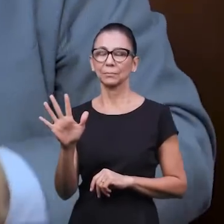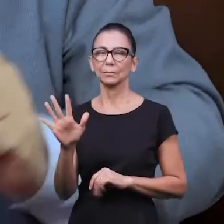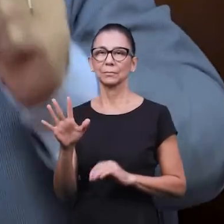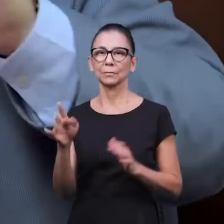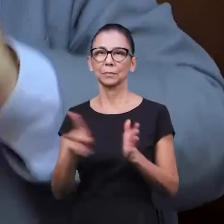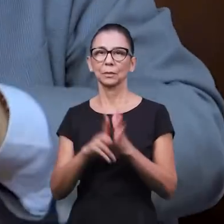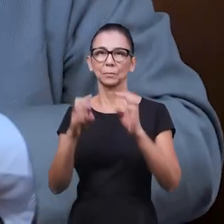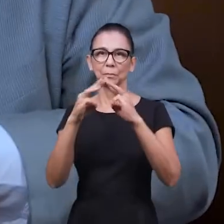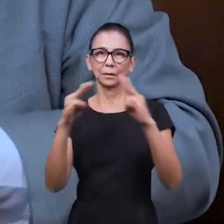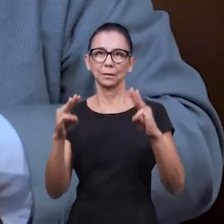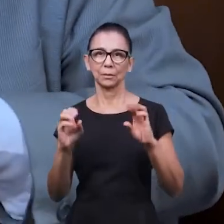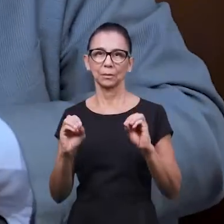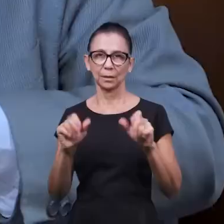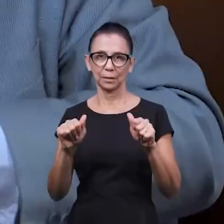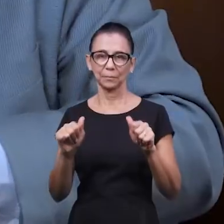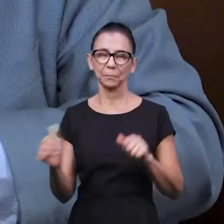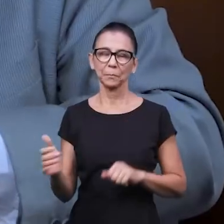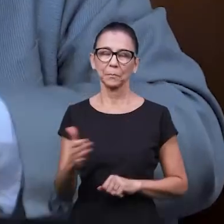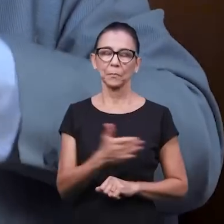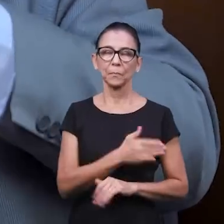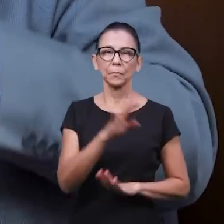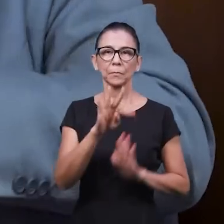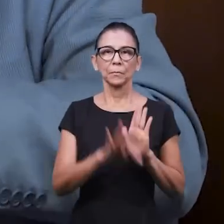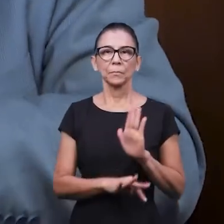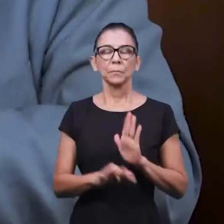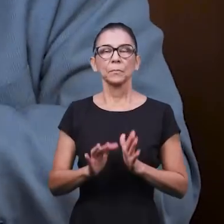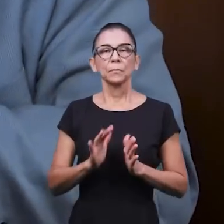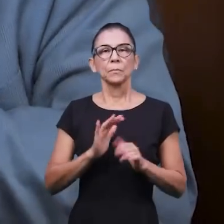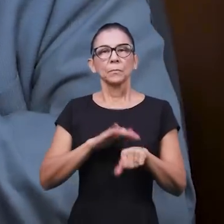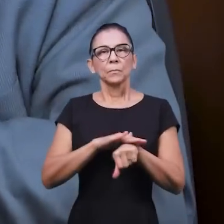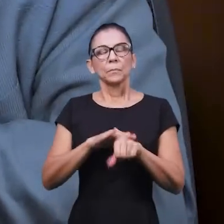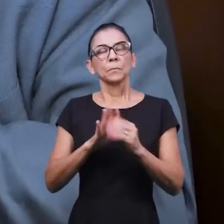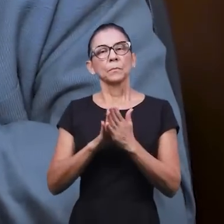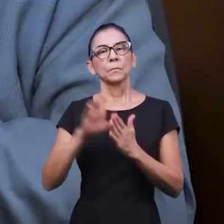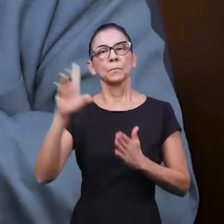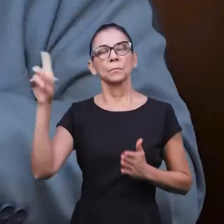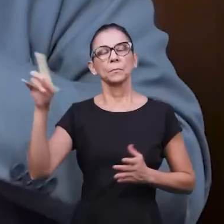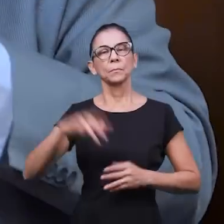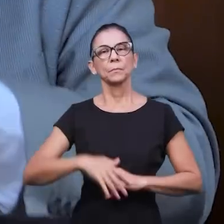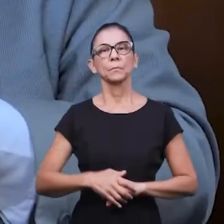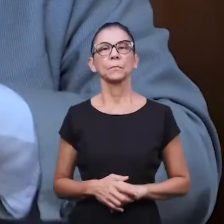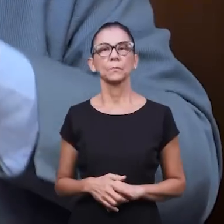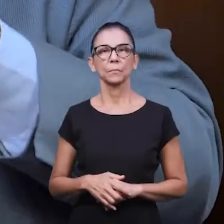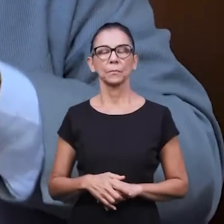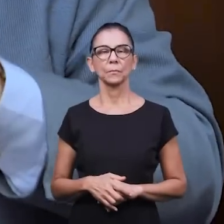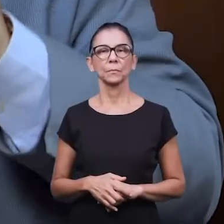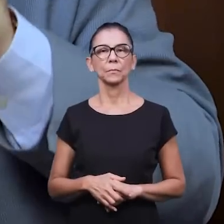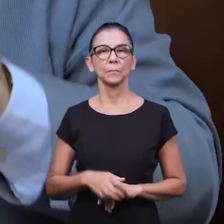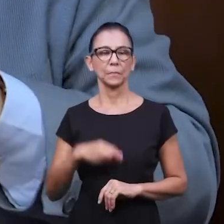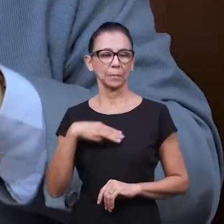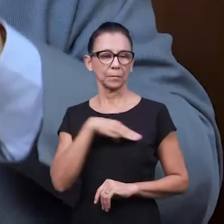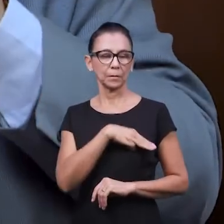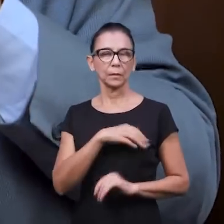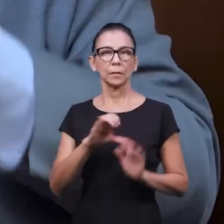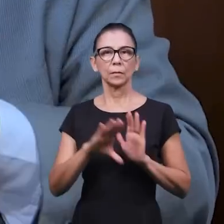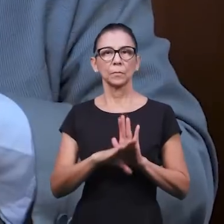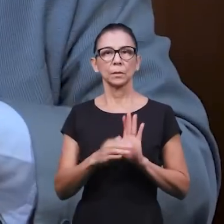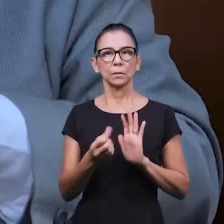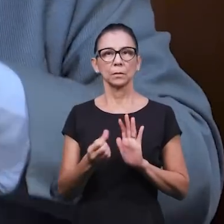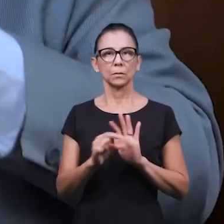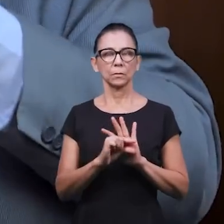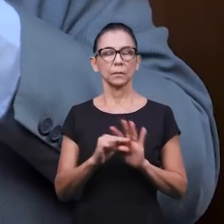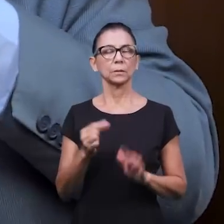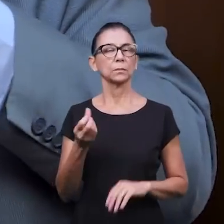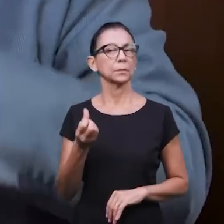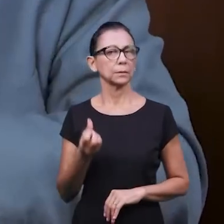bem, nós vamos então ler aqui o texto base para essa edição do Conversas Bíblicas, que se encontra no Evangelho de Mateus, no capítulo 6